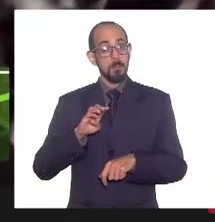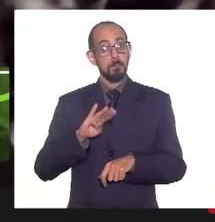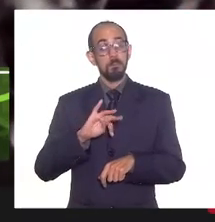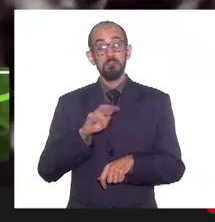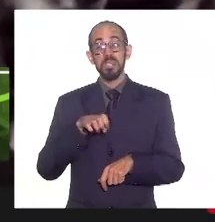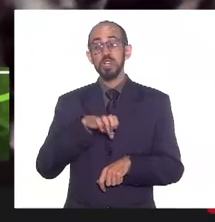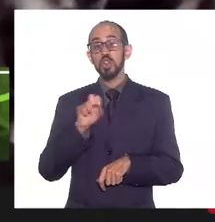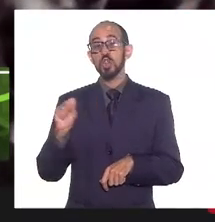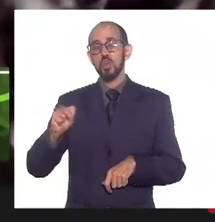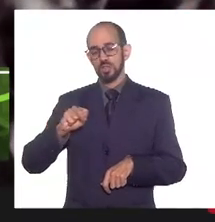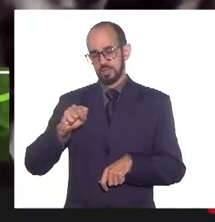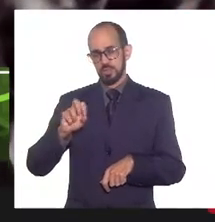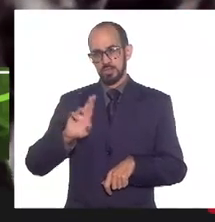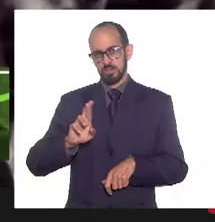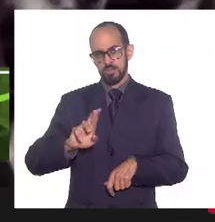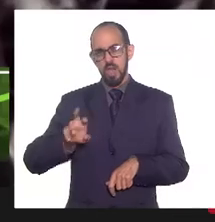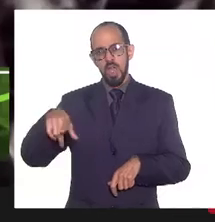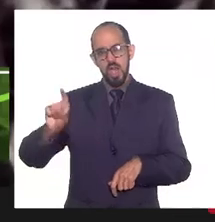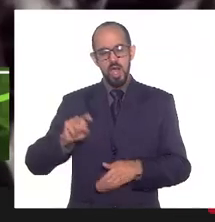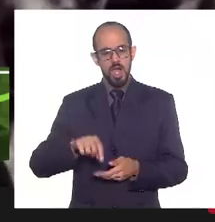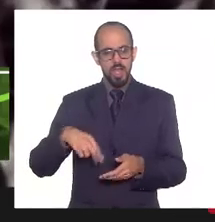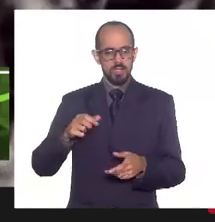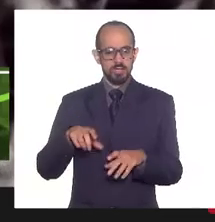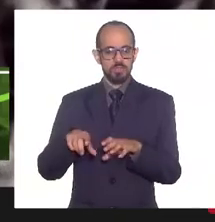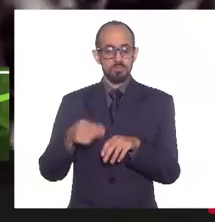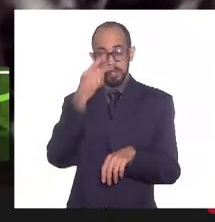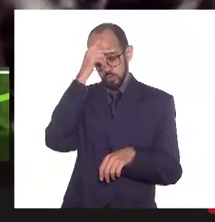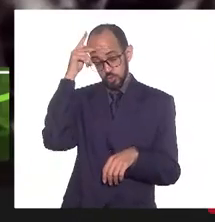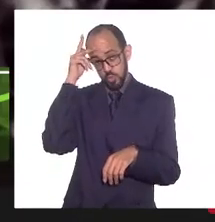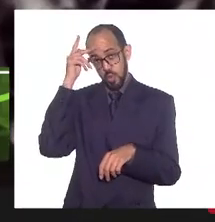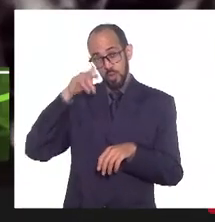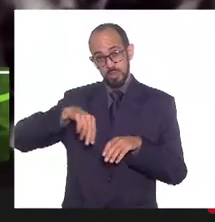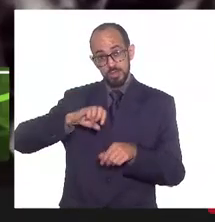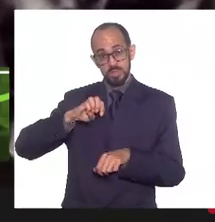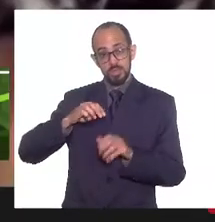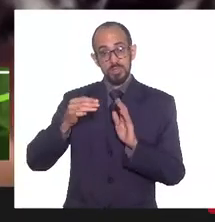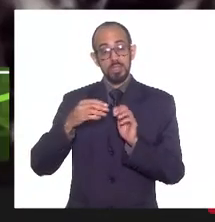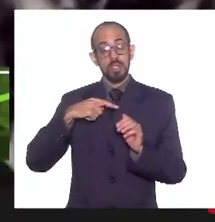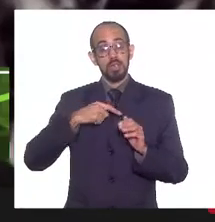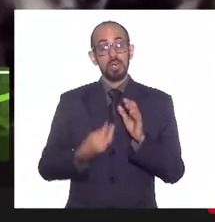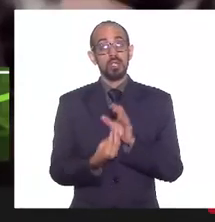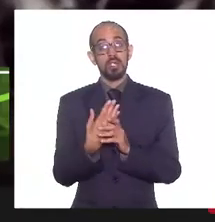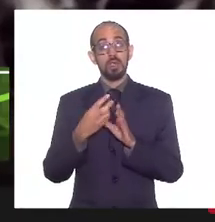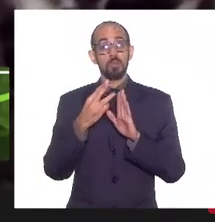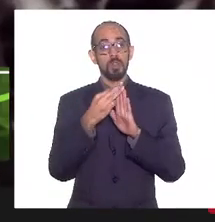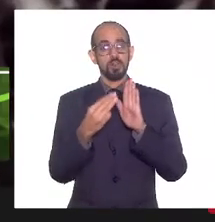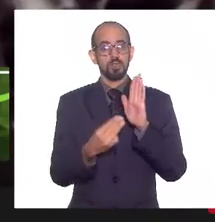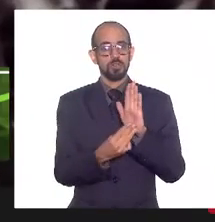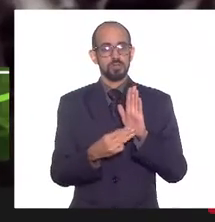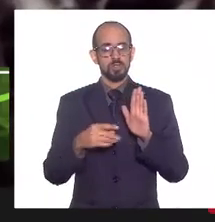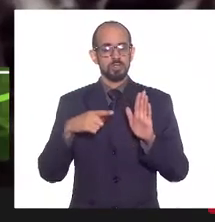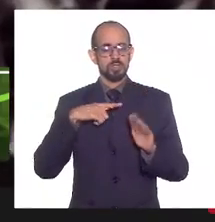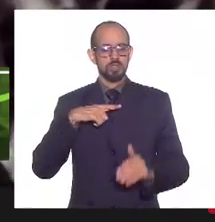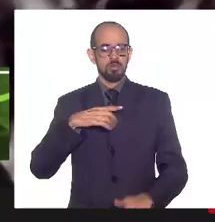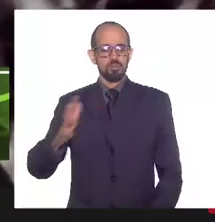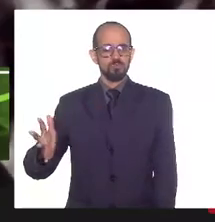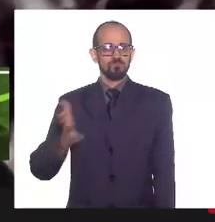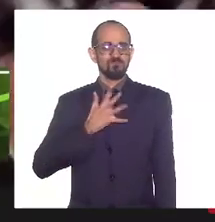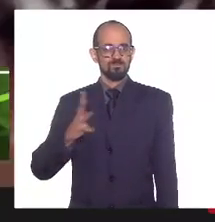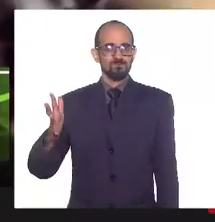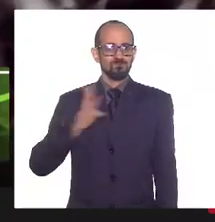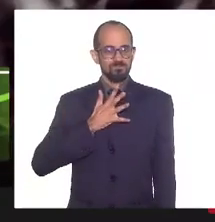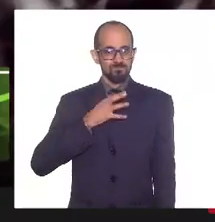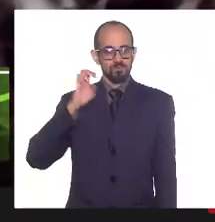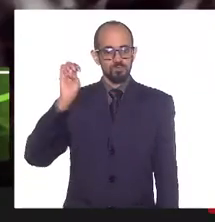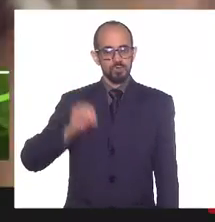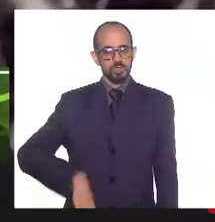em formador em metodologia em inteligência ou seja nós somos bilionários e na falta de recursos